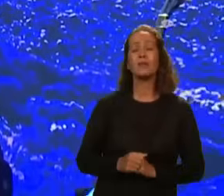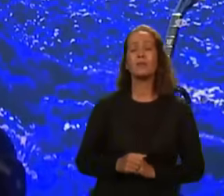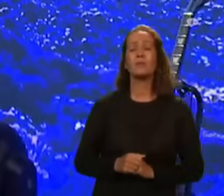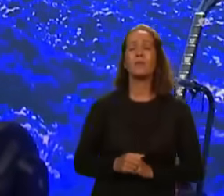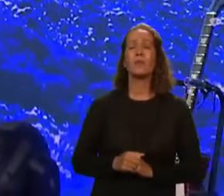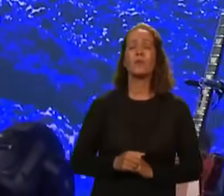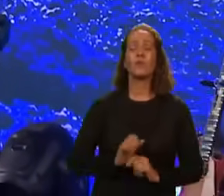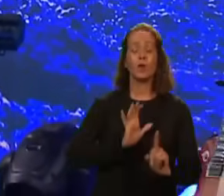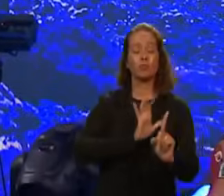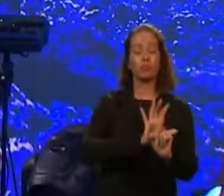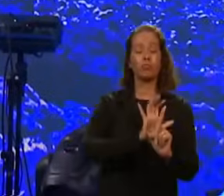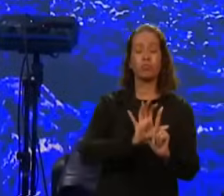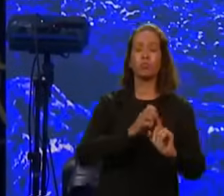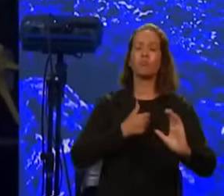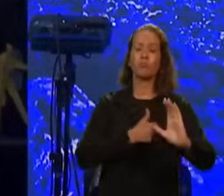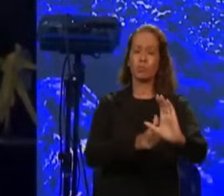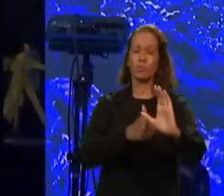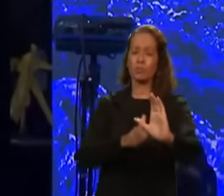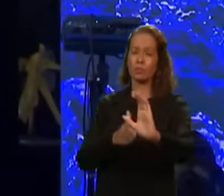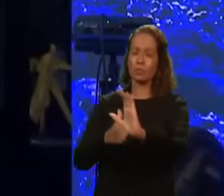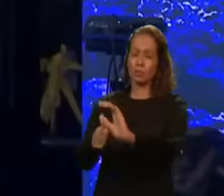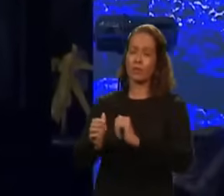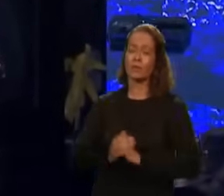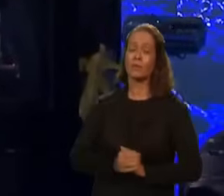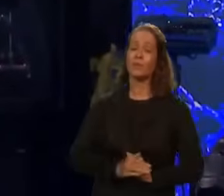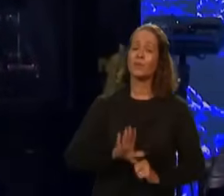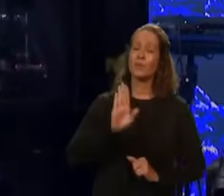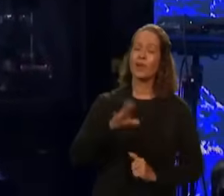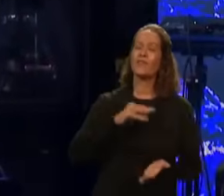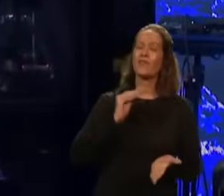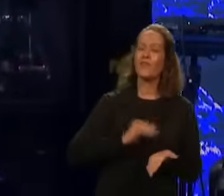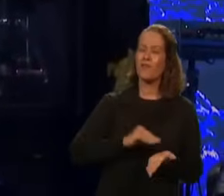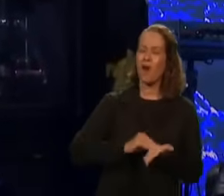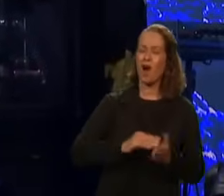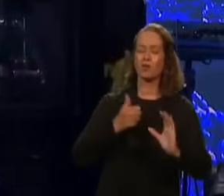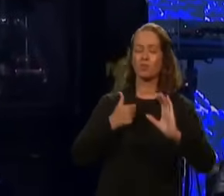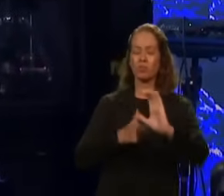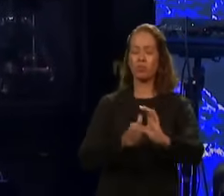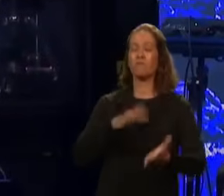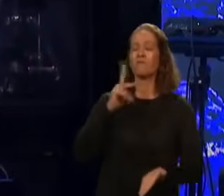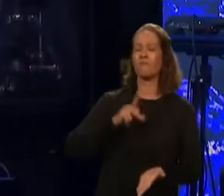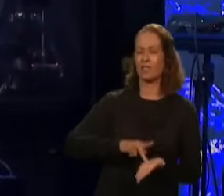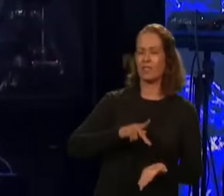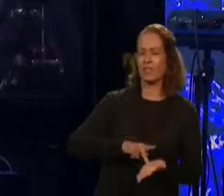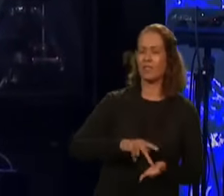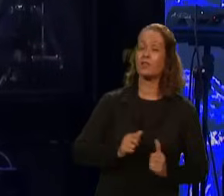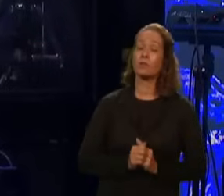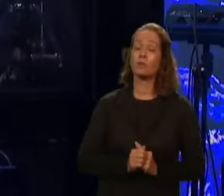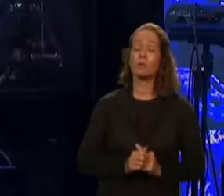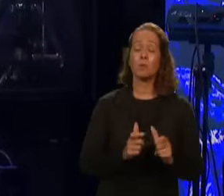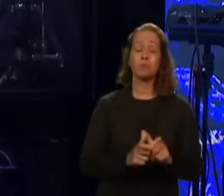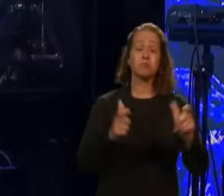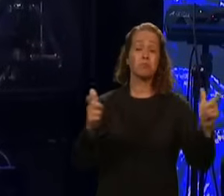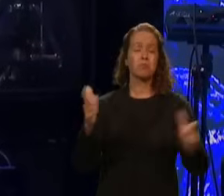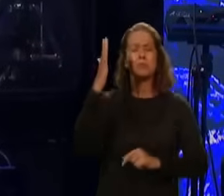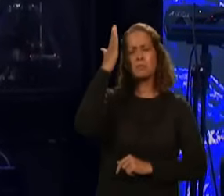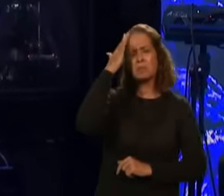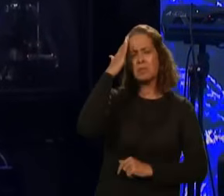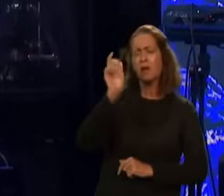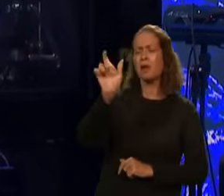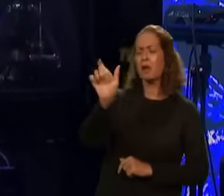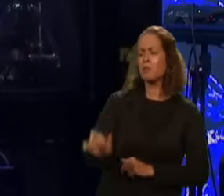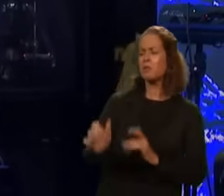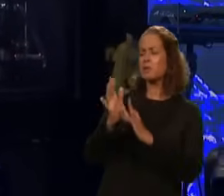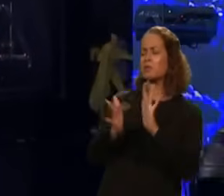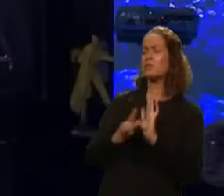cristianizado, mas não cristão. Ou seja, todo mundo, a grande maioria sabe quem é Jesus, mas não é